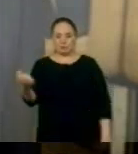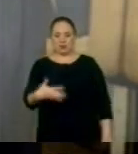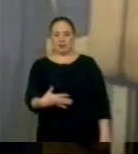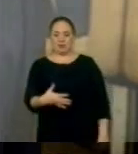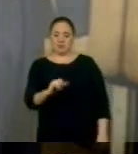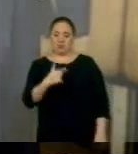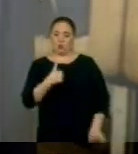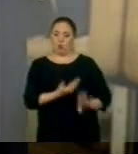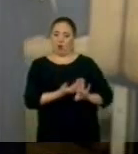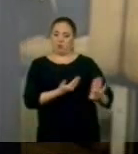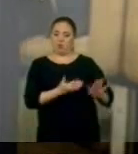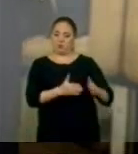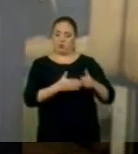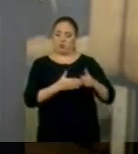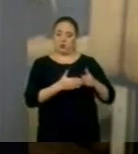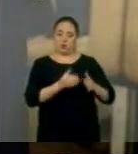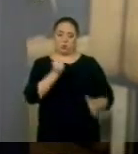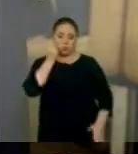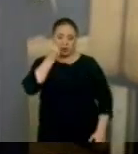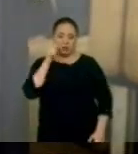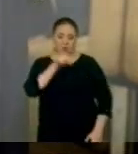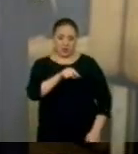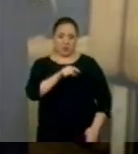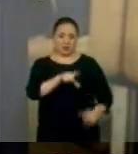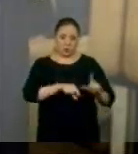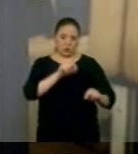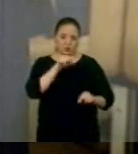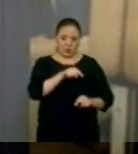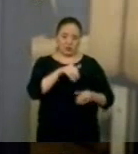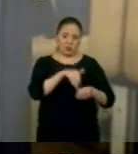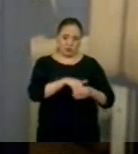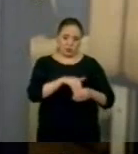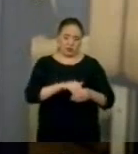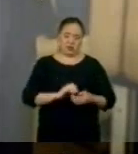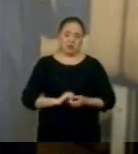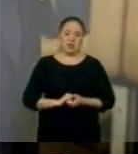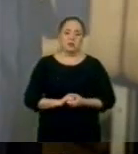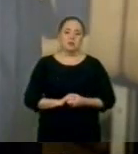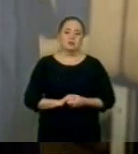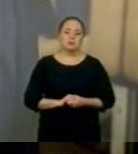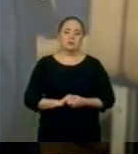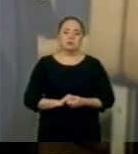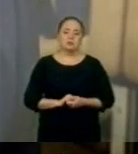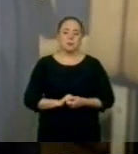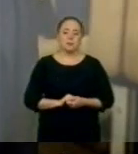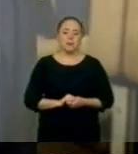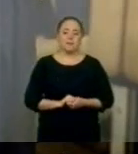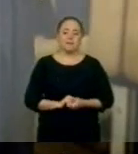Se eu posso terminar, Excelência, dizendo o seguinte, e se me permitem, eu vou aqui